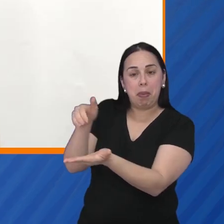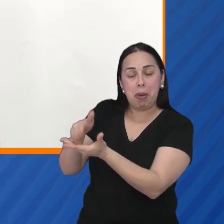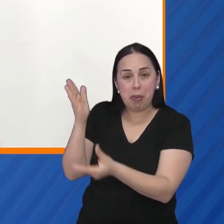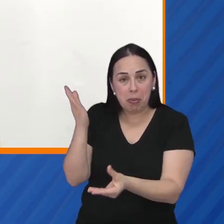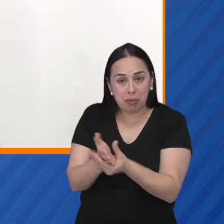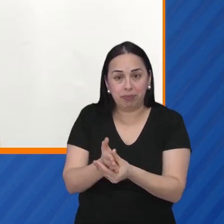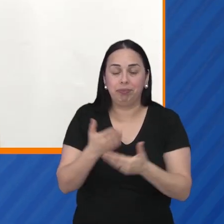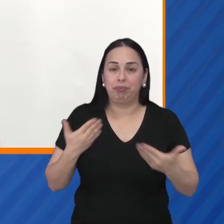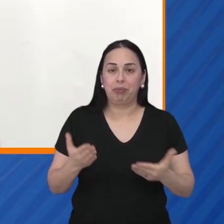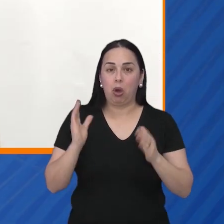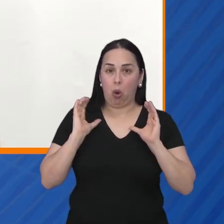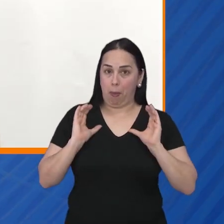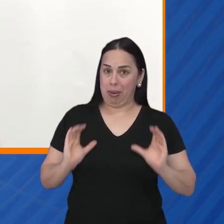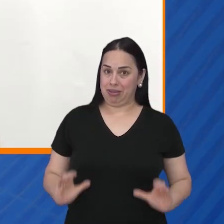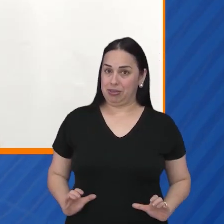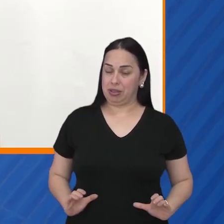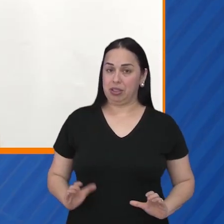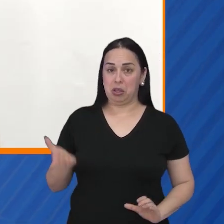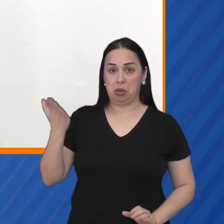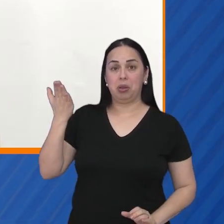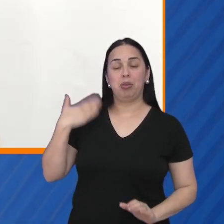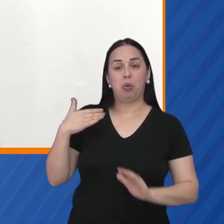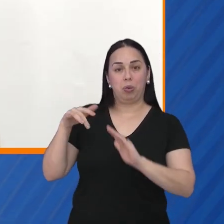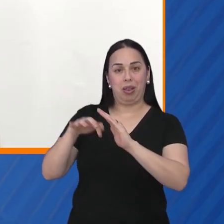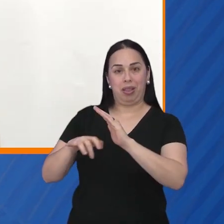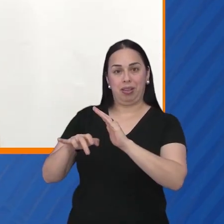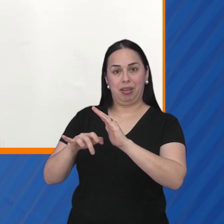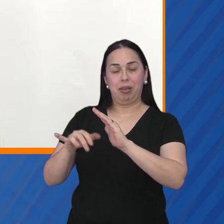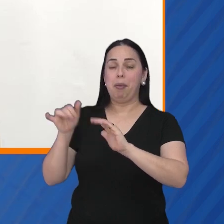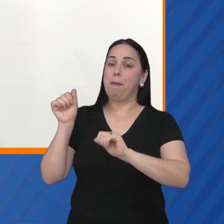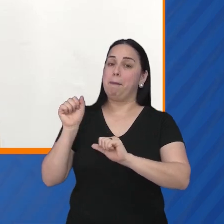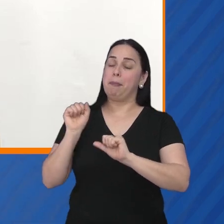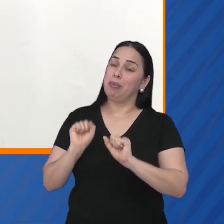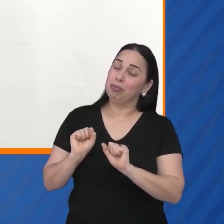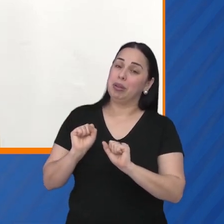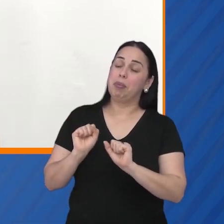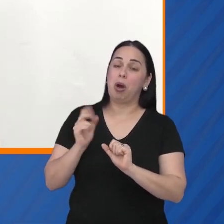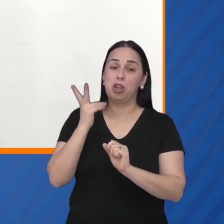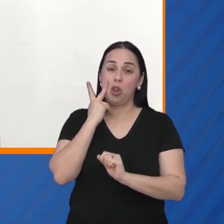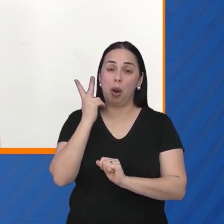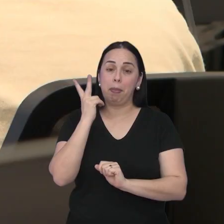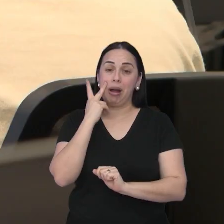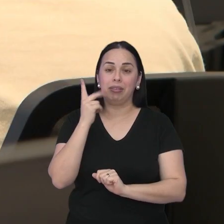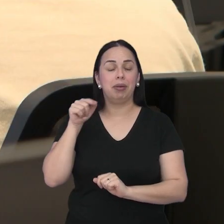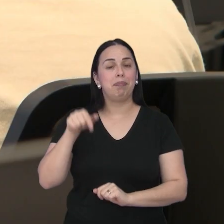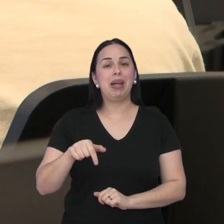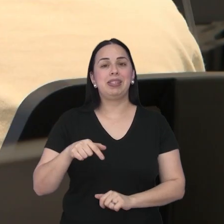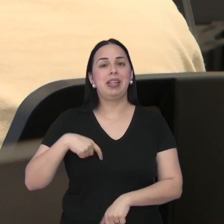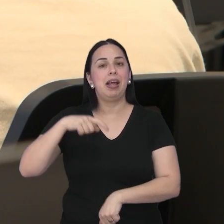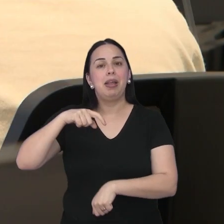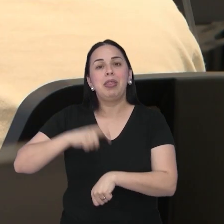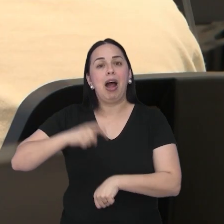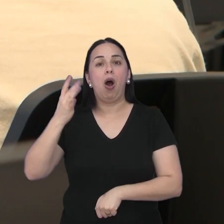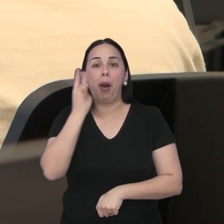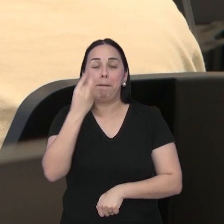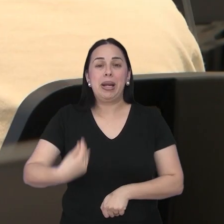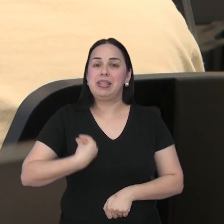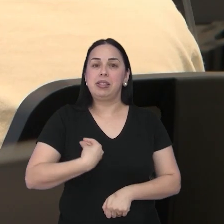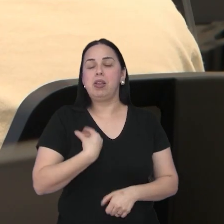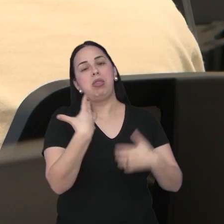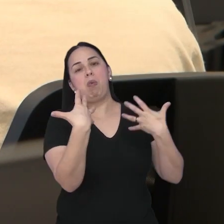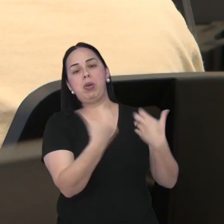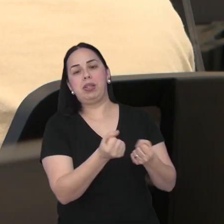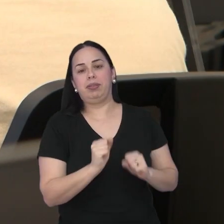empresas. Esse psicólogo explica que comportamentos considerados comuns no home office podem ser interpretados